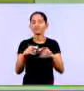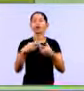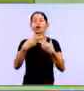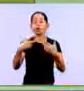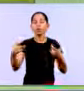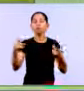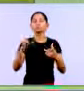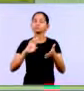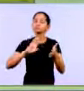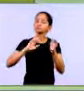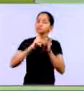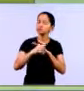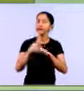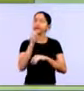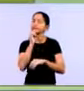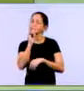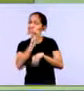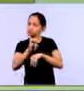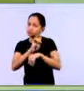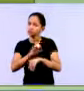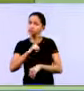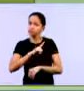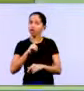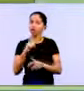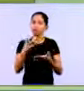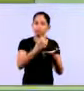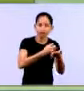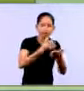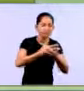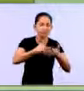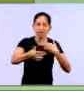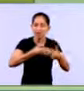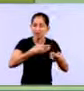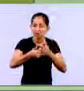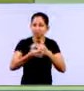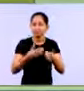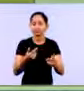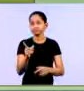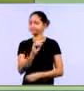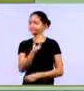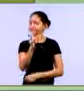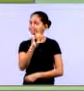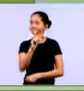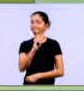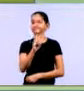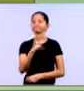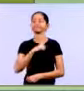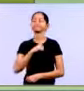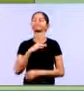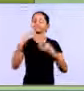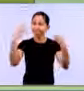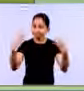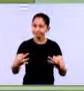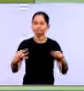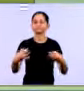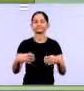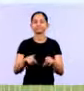tributos, mas o Estado ele precisa arrecadar, mas ele vai arrecadar de qualquer jeito, professora? Não, ele vai arrecadar de toda